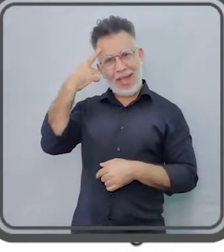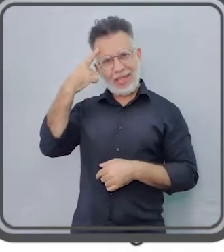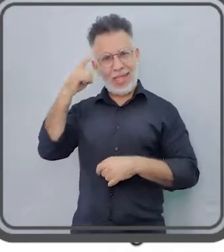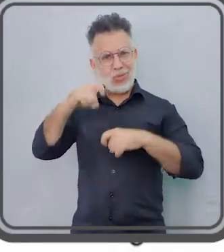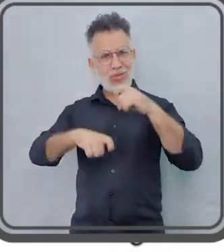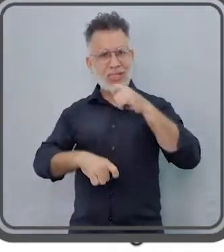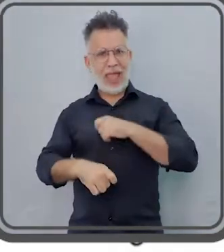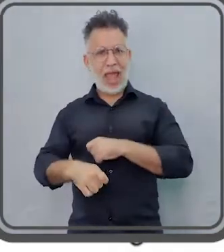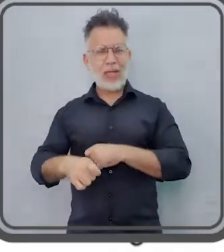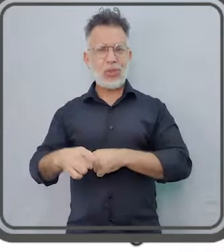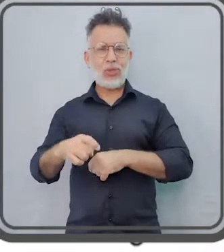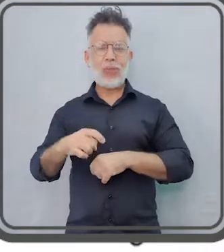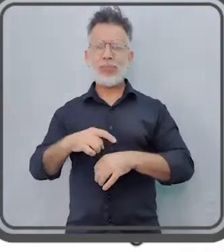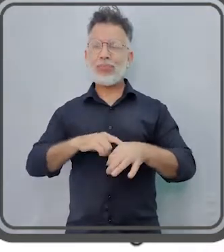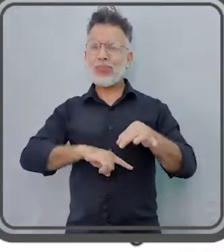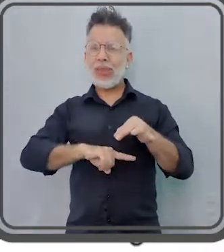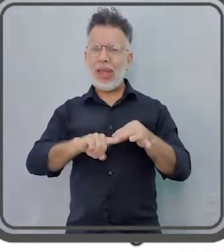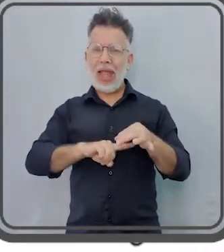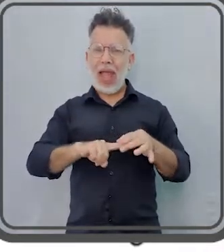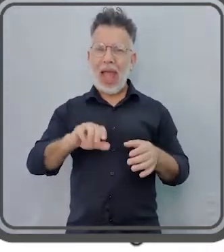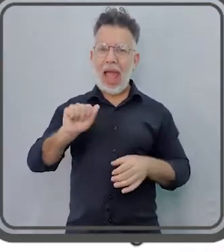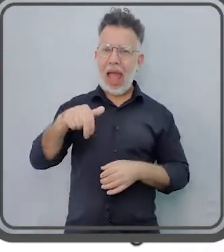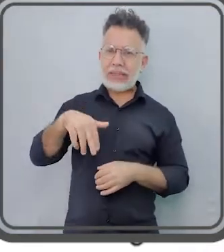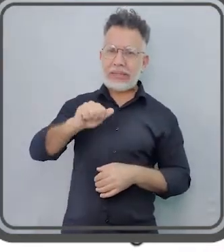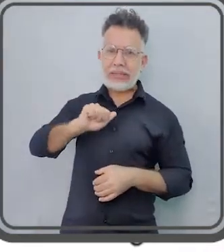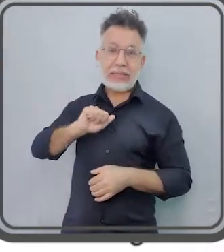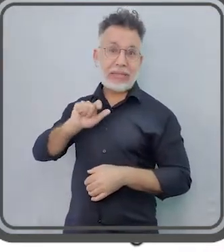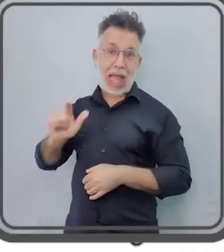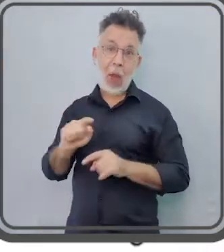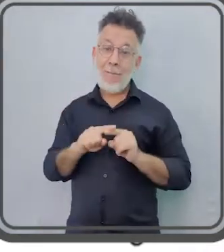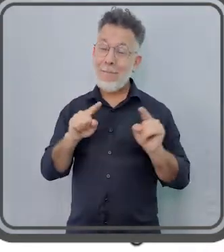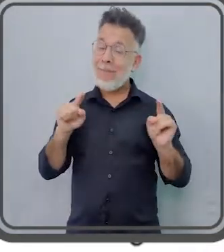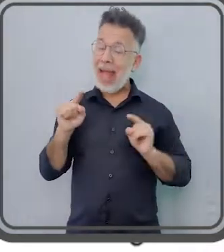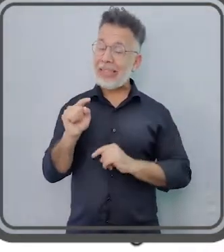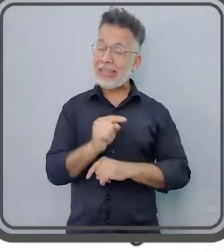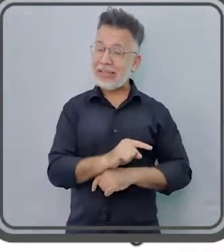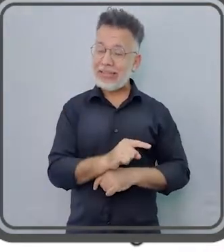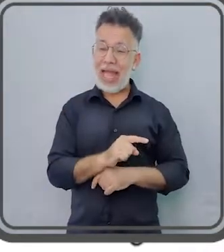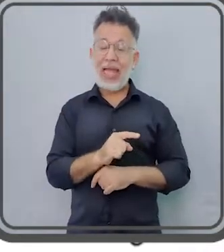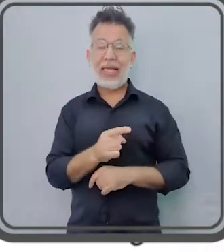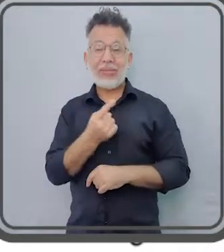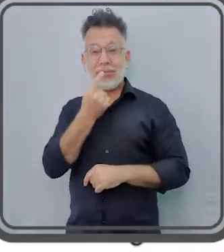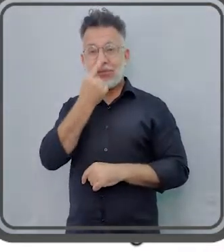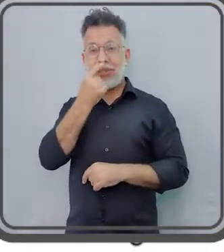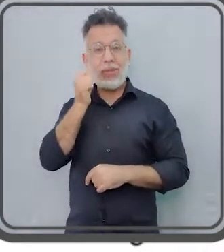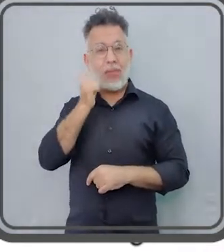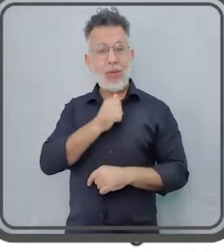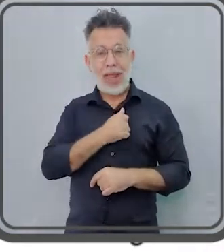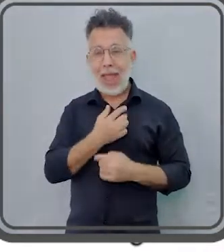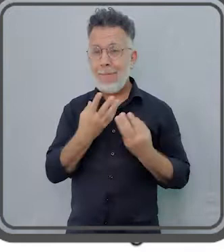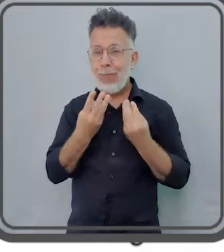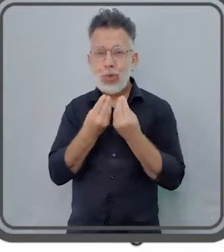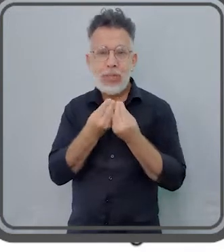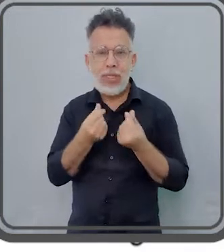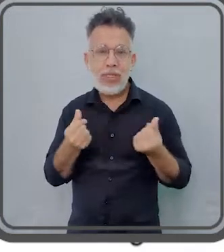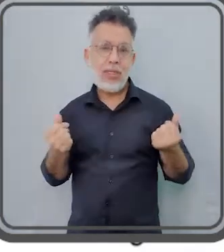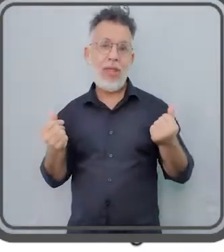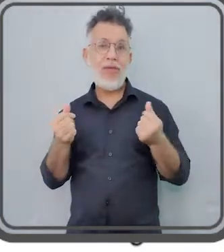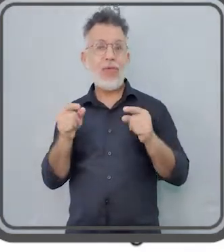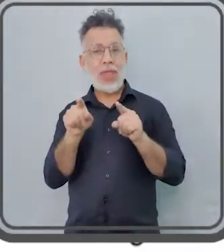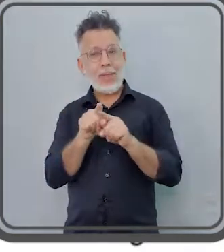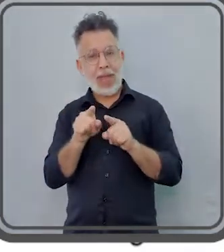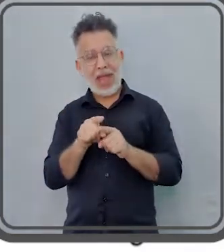anal, não sei o quê, mas a intimidade feminina é muito sutil, é muito sensível, é muito maravilhosa, mas é também muito, muito